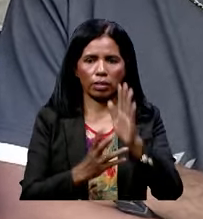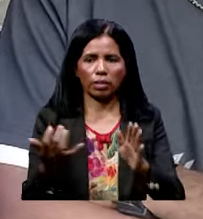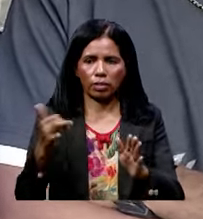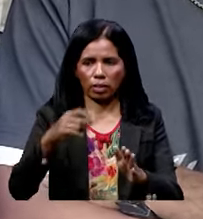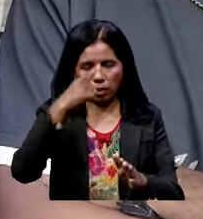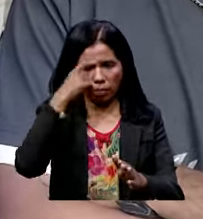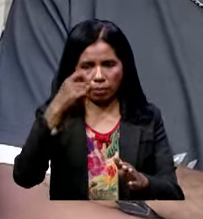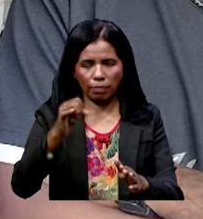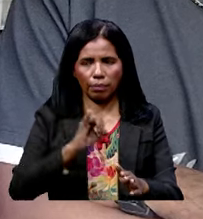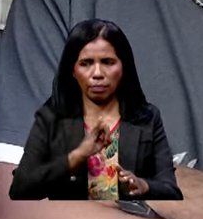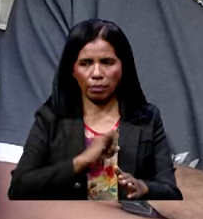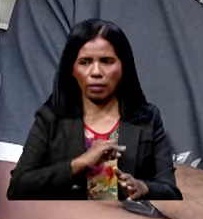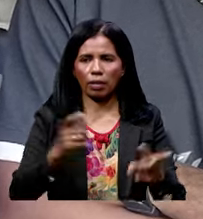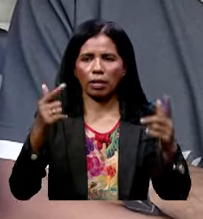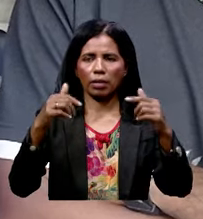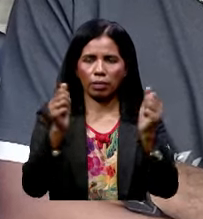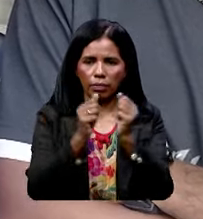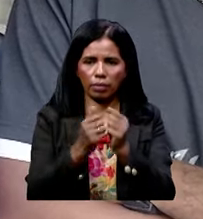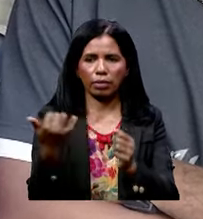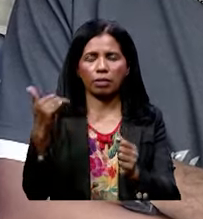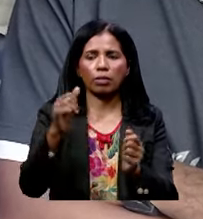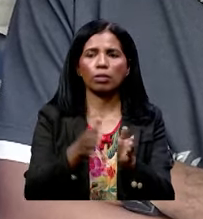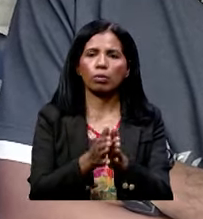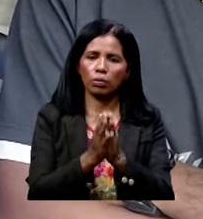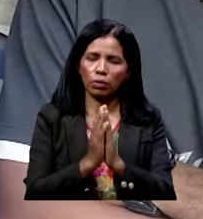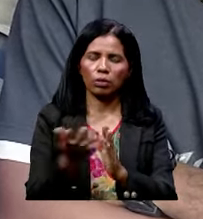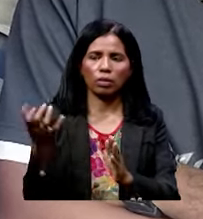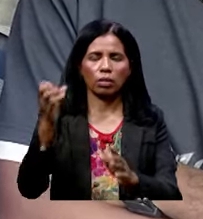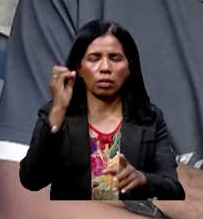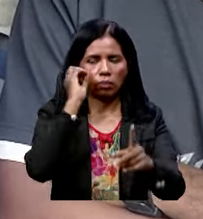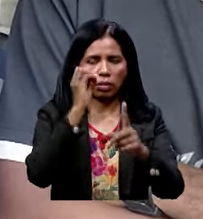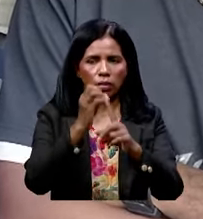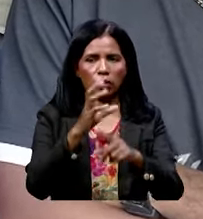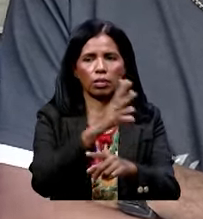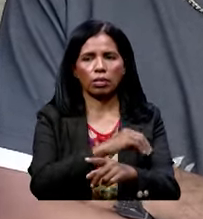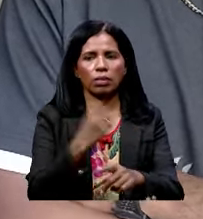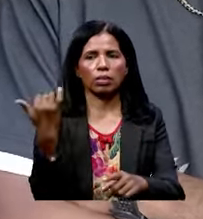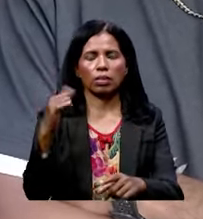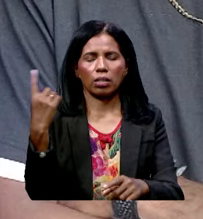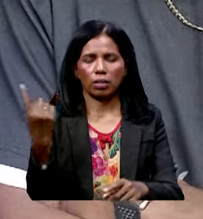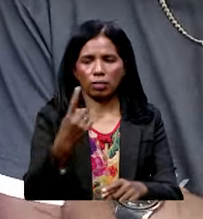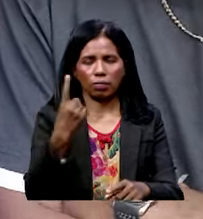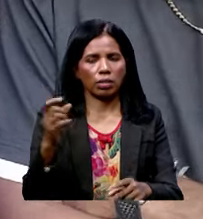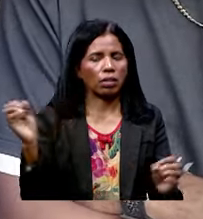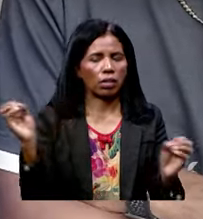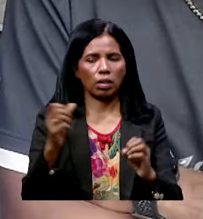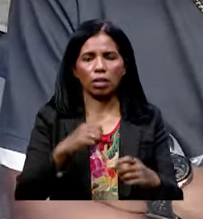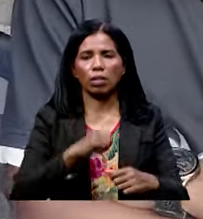hau Sira, uso sirnia opinião, masira nafatin rezeita nafatin